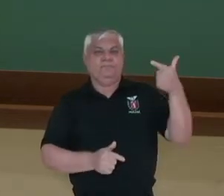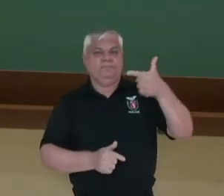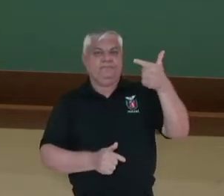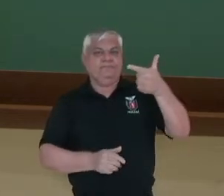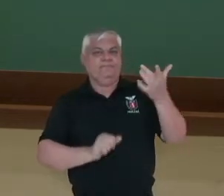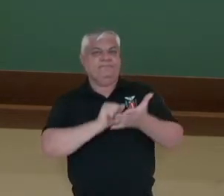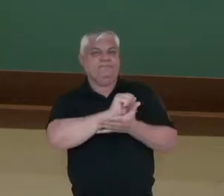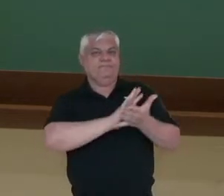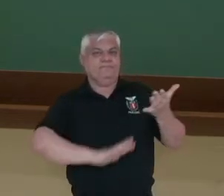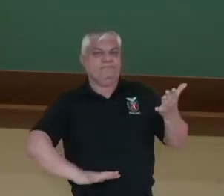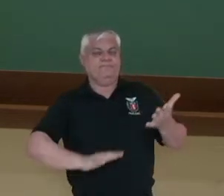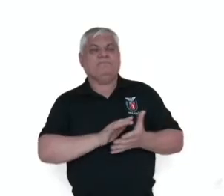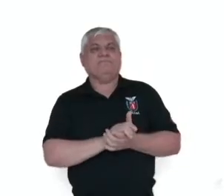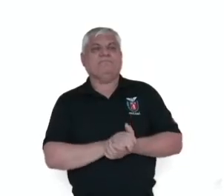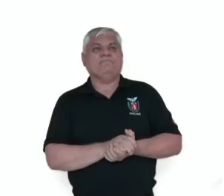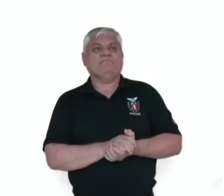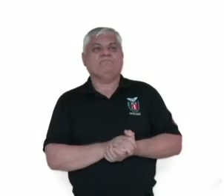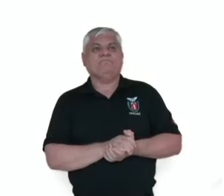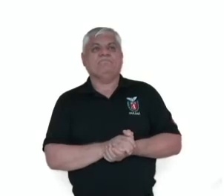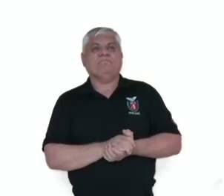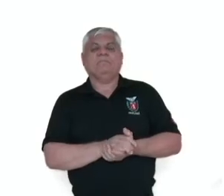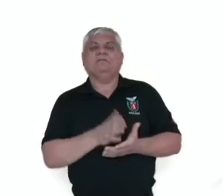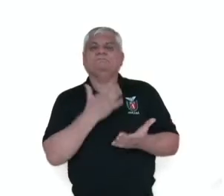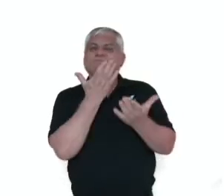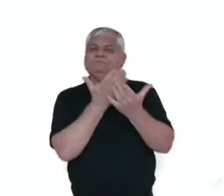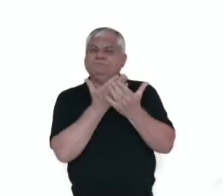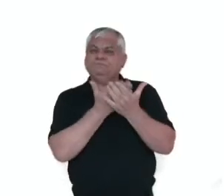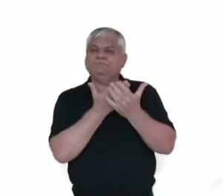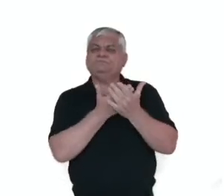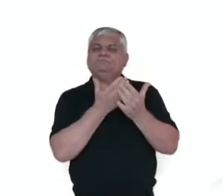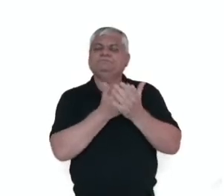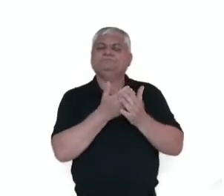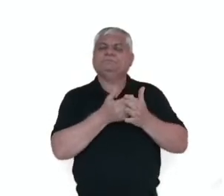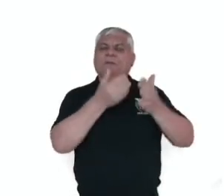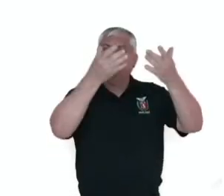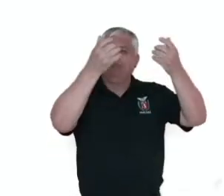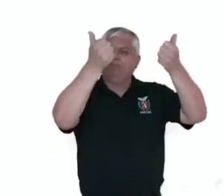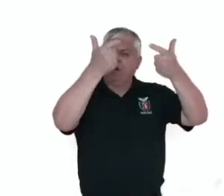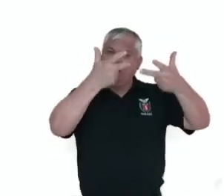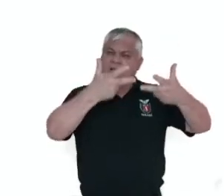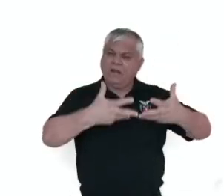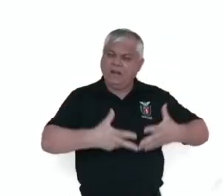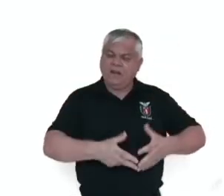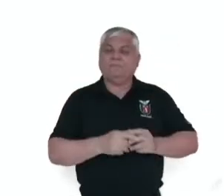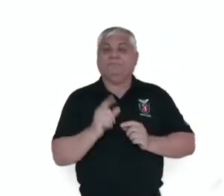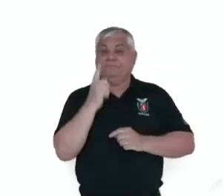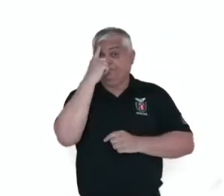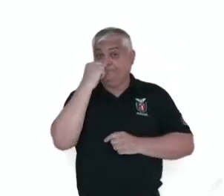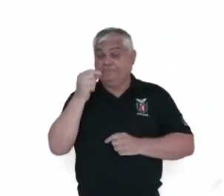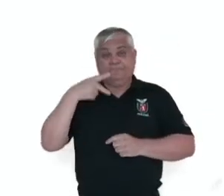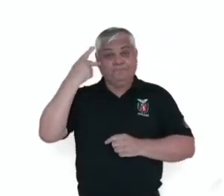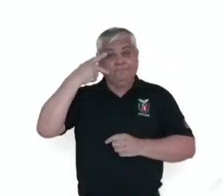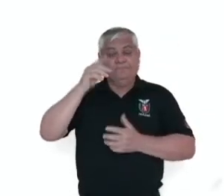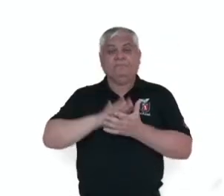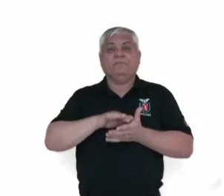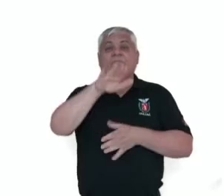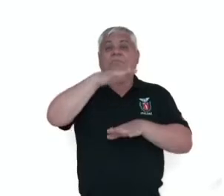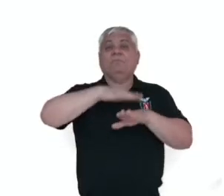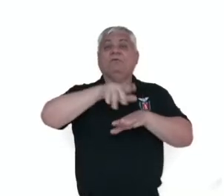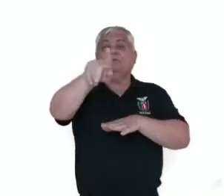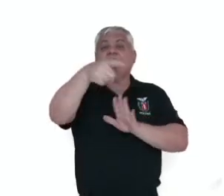sobre isso? Então, a partir do que estudamos em relação à teoria política de Montesquieu, escreva um